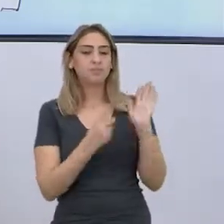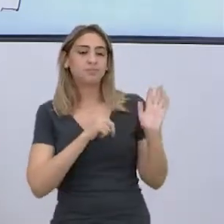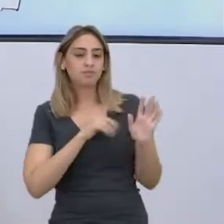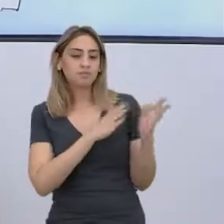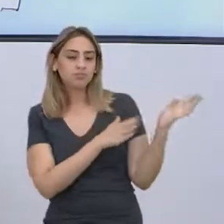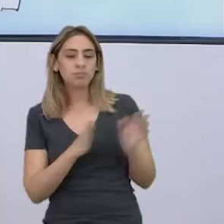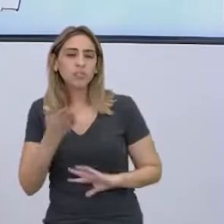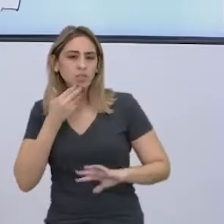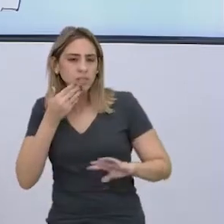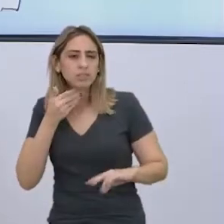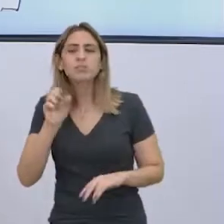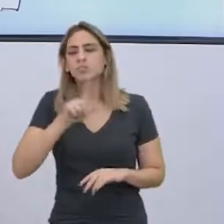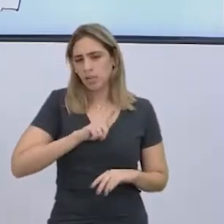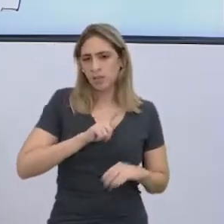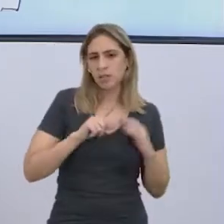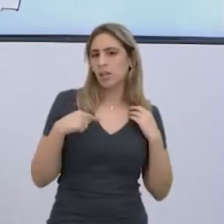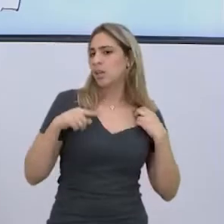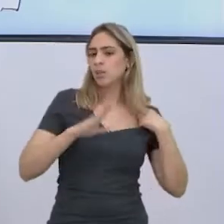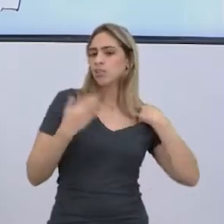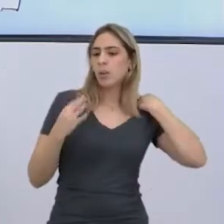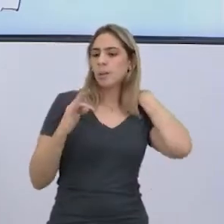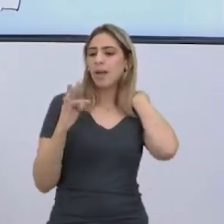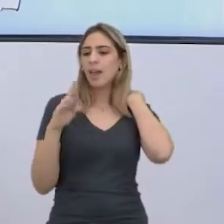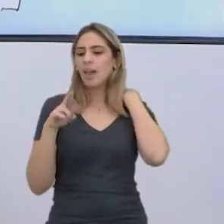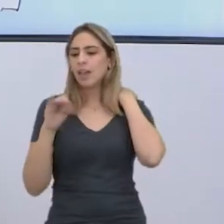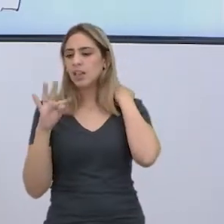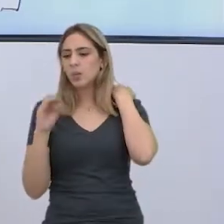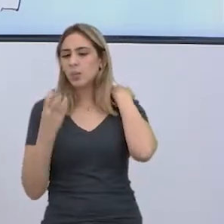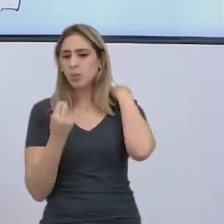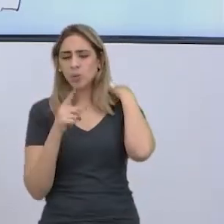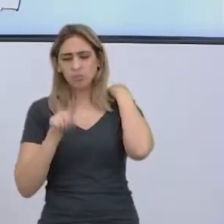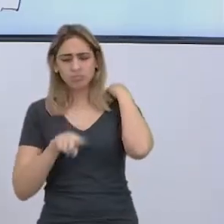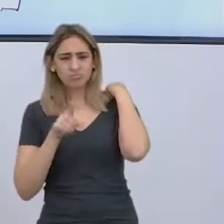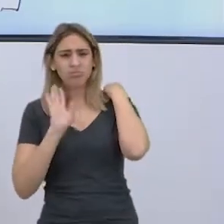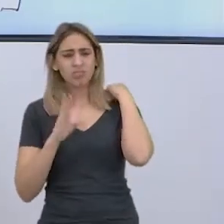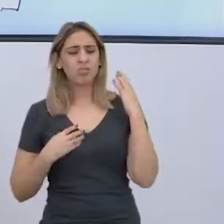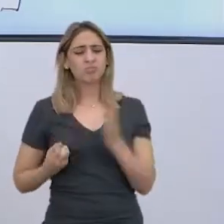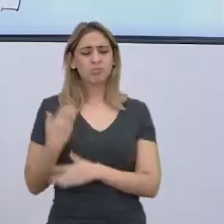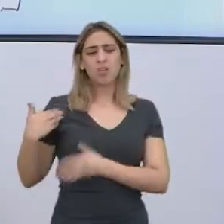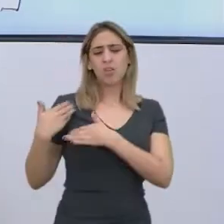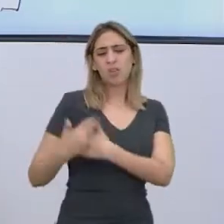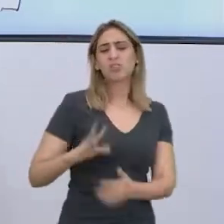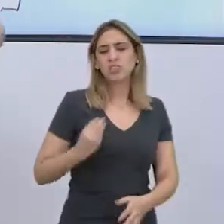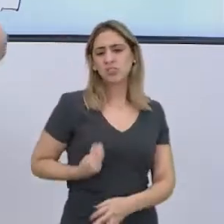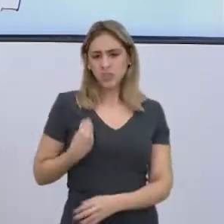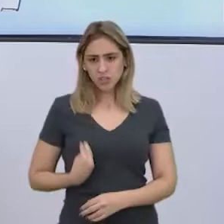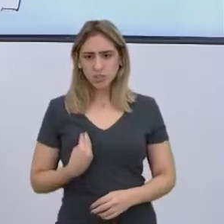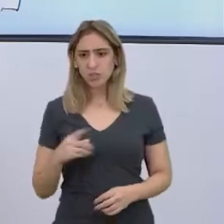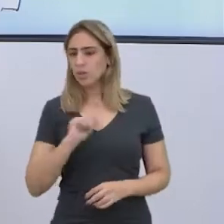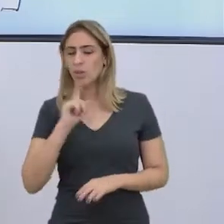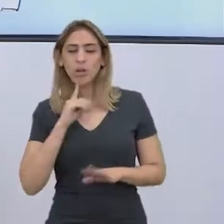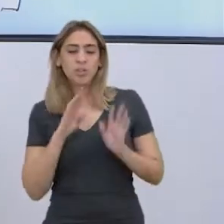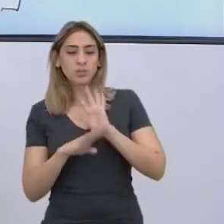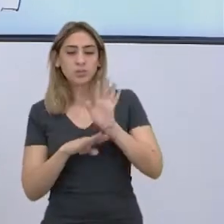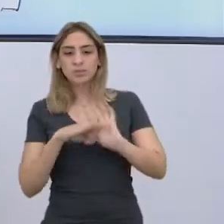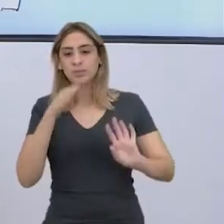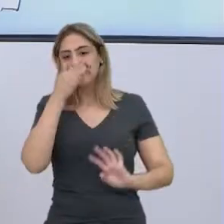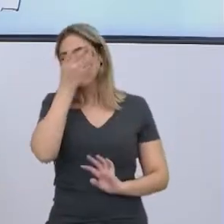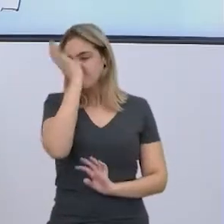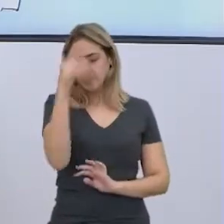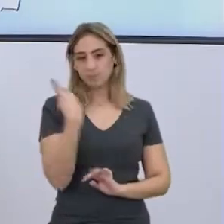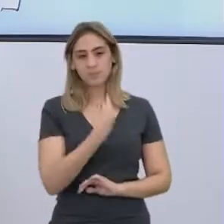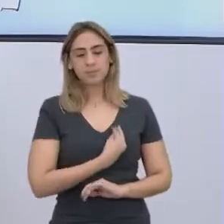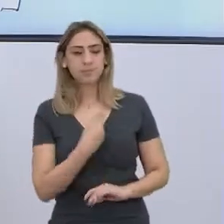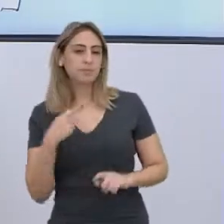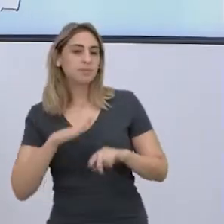da facilitação? Tem. Eu não estou tirando mérito de que muitos produtos que foram se atualizando e foram existindo não ajudem a nossa vida.